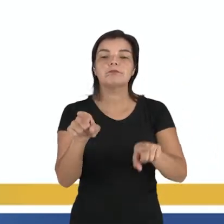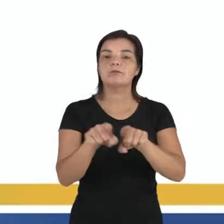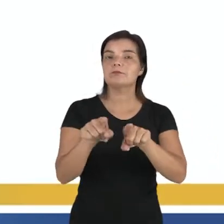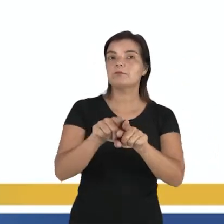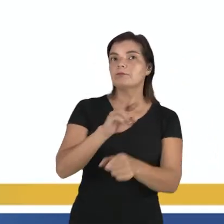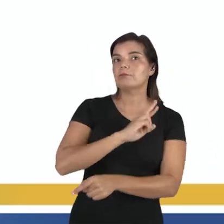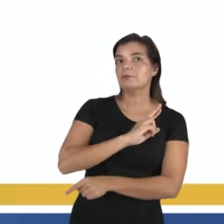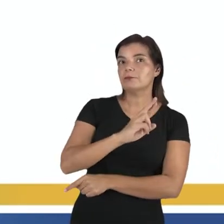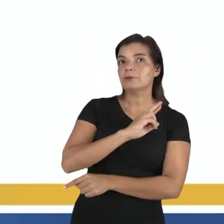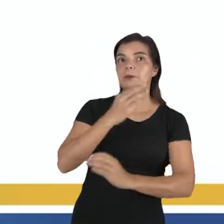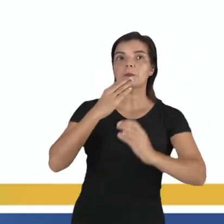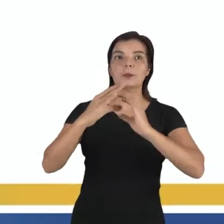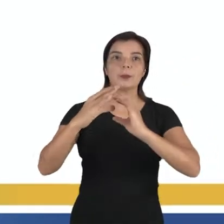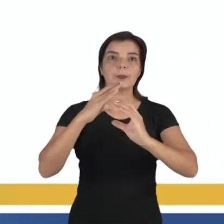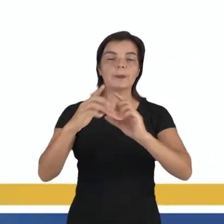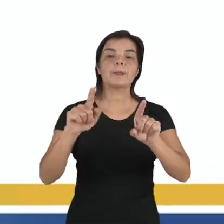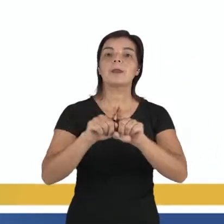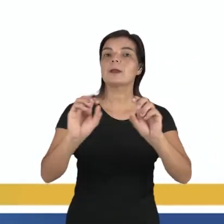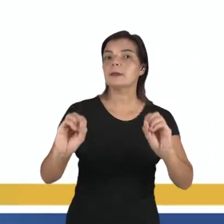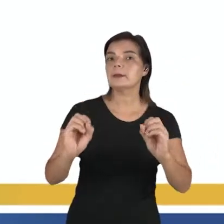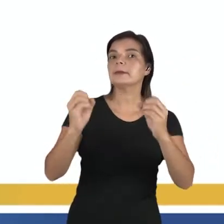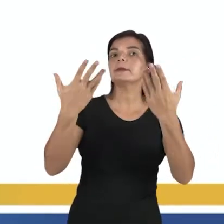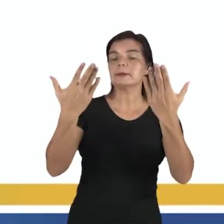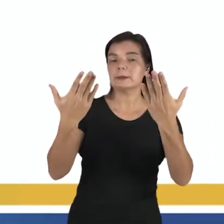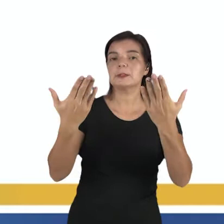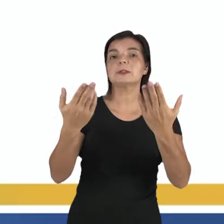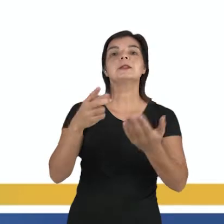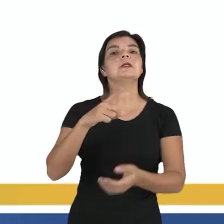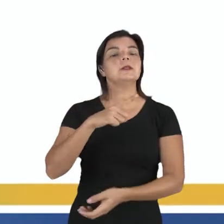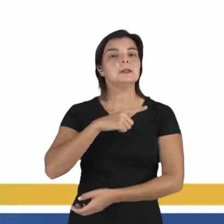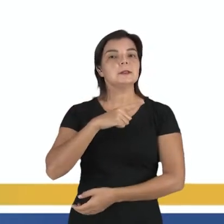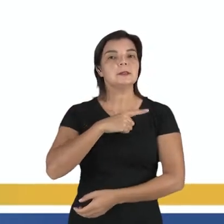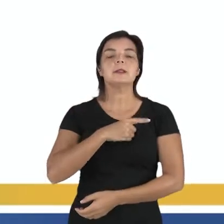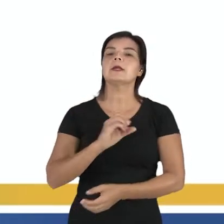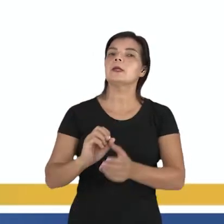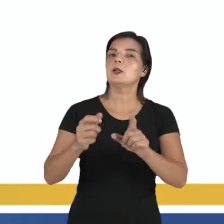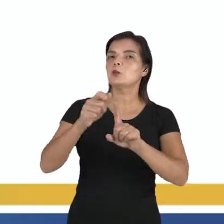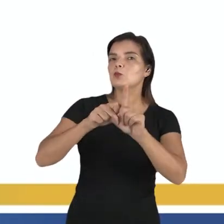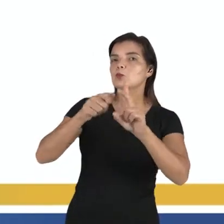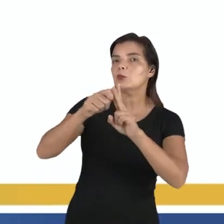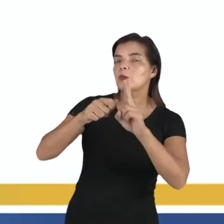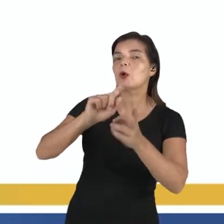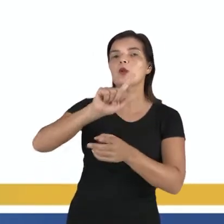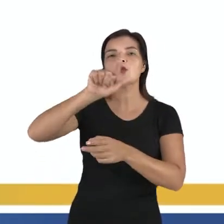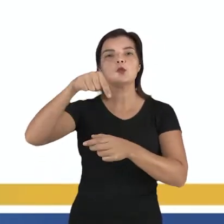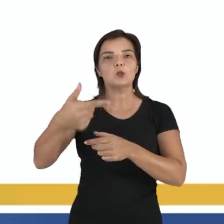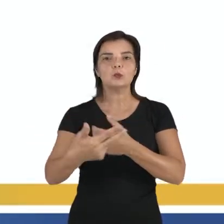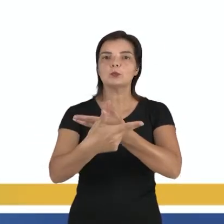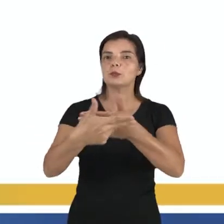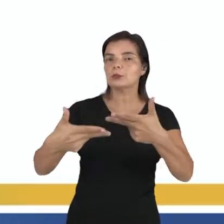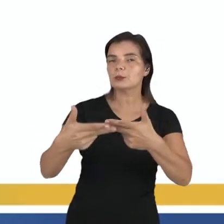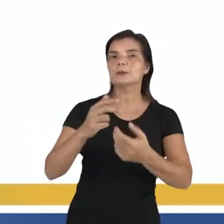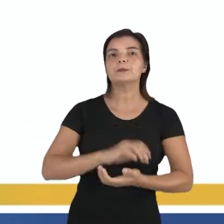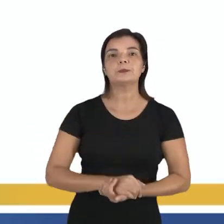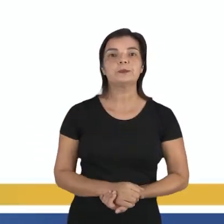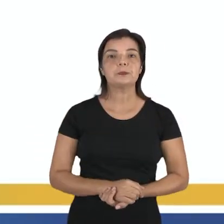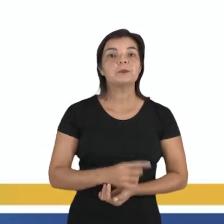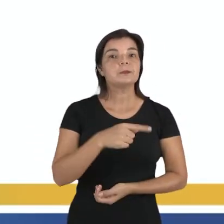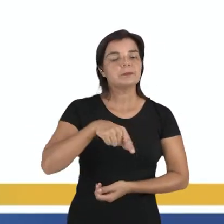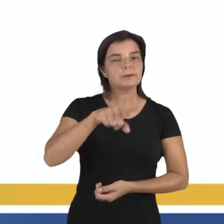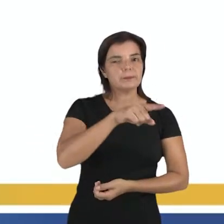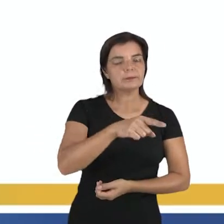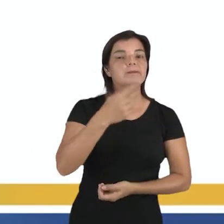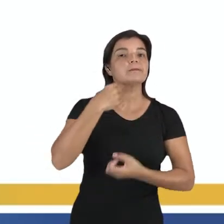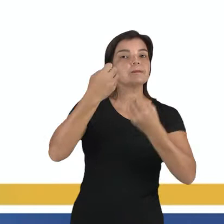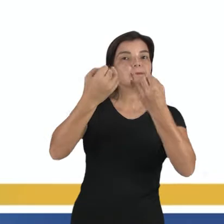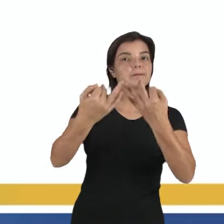na religiosidade, na música, nas festas tradicionais e em outros aspectos. Bom, pessoal, quando nós